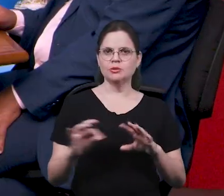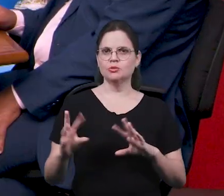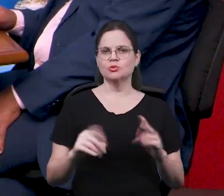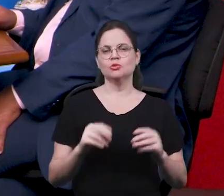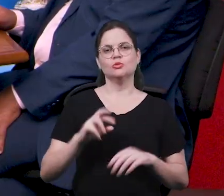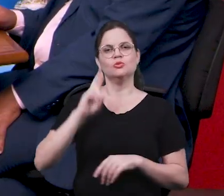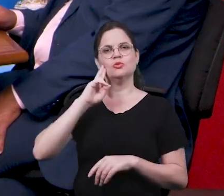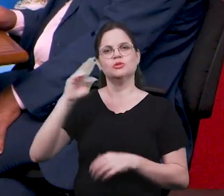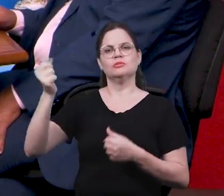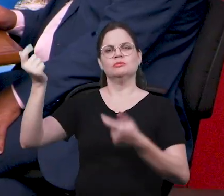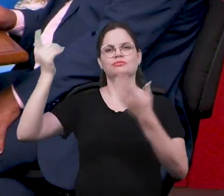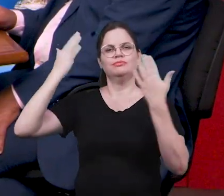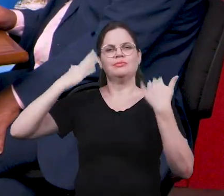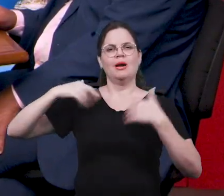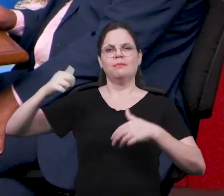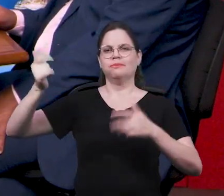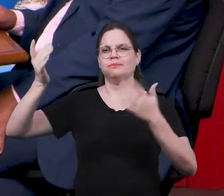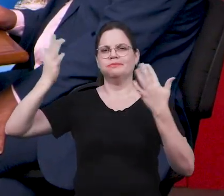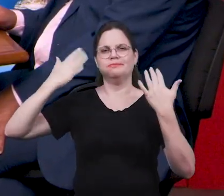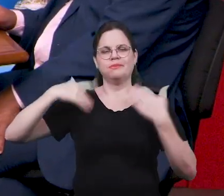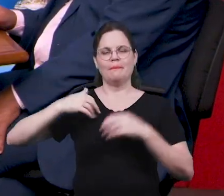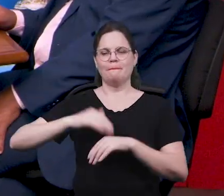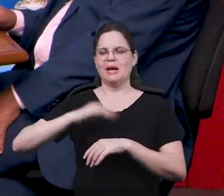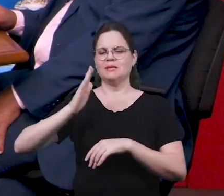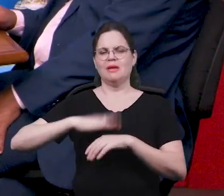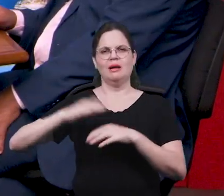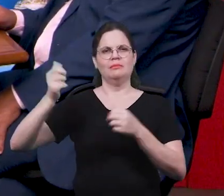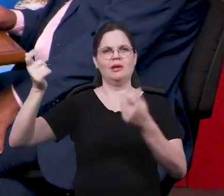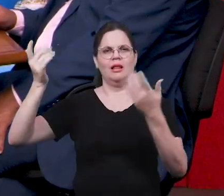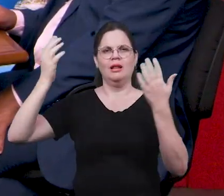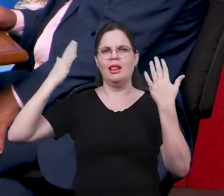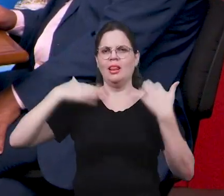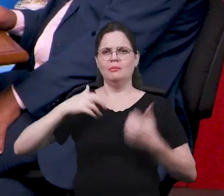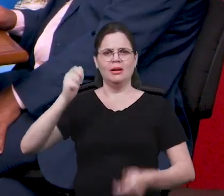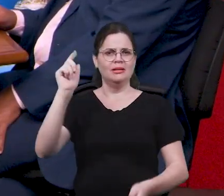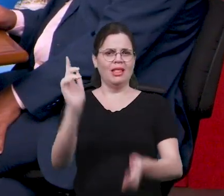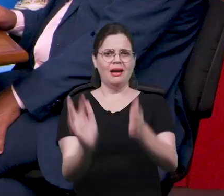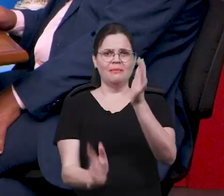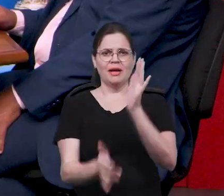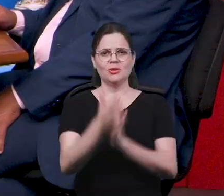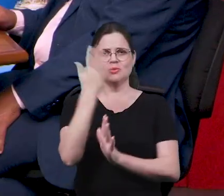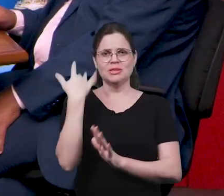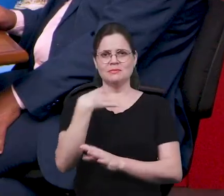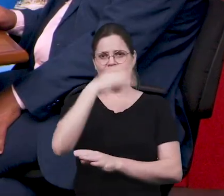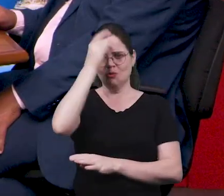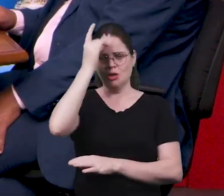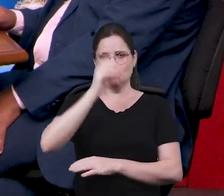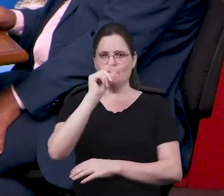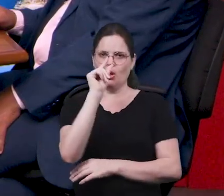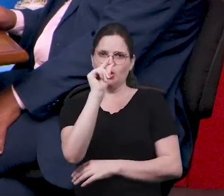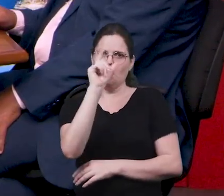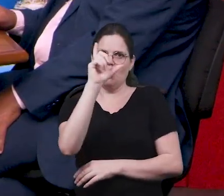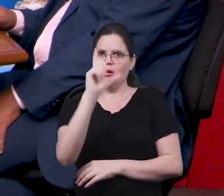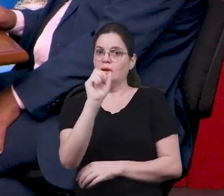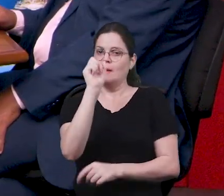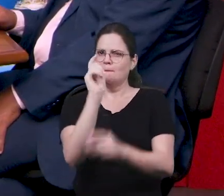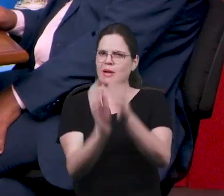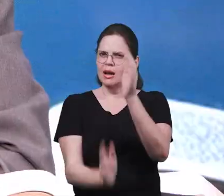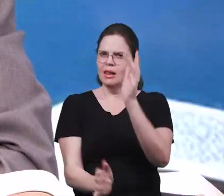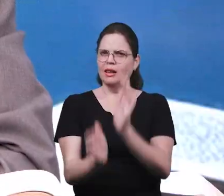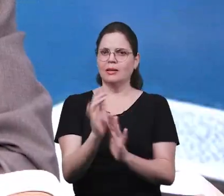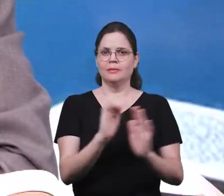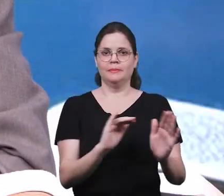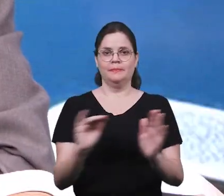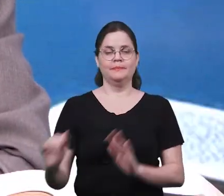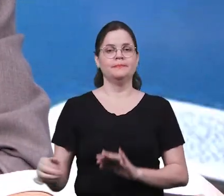mais. Os enche mais ainda. Porque não há volume, né, para o derramar do Espírito, né? O Senhor não faz medida disso. Agora, um outro